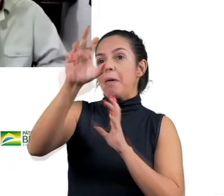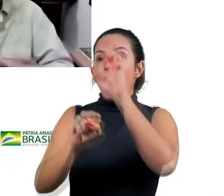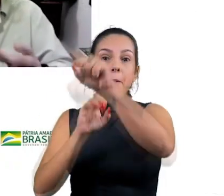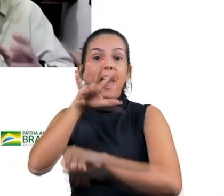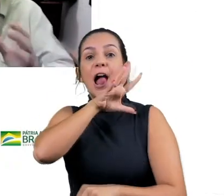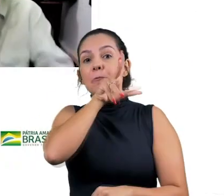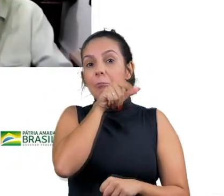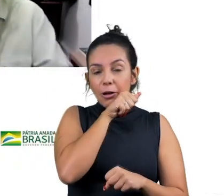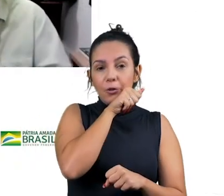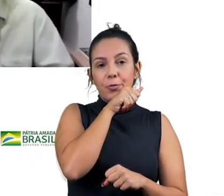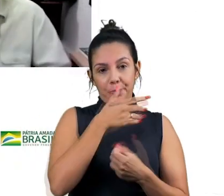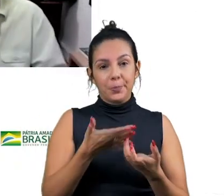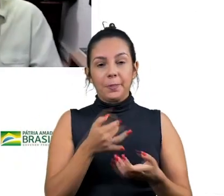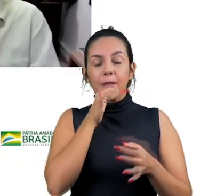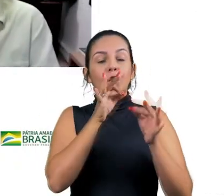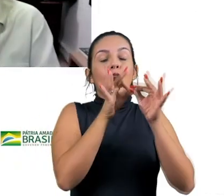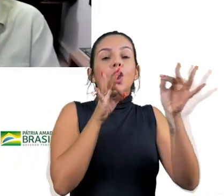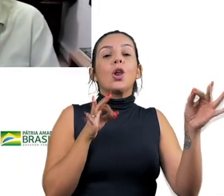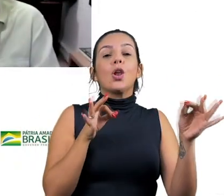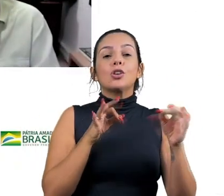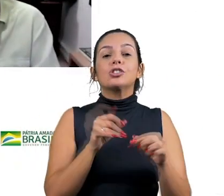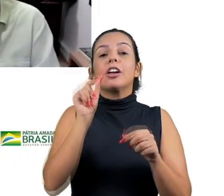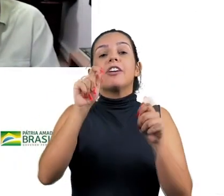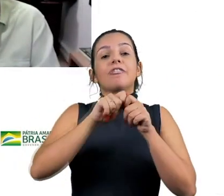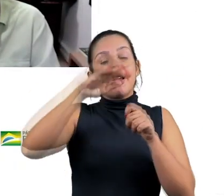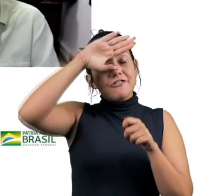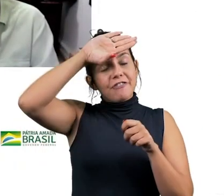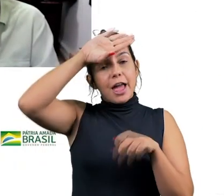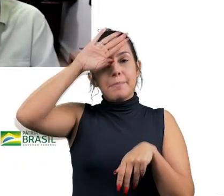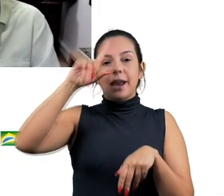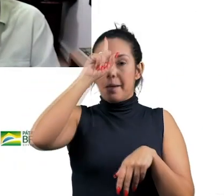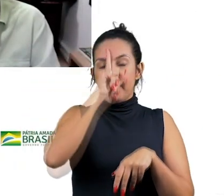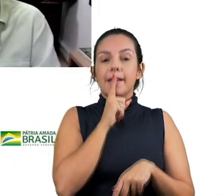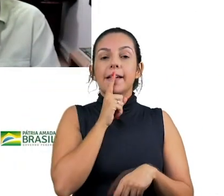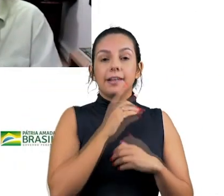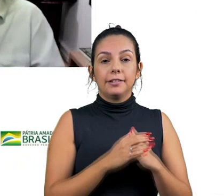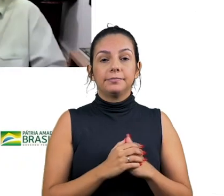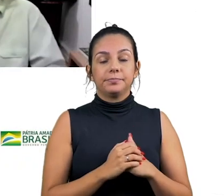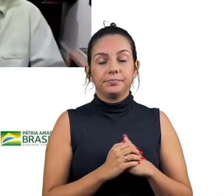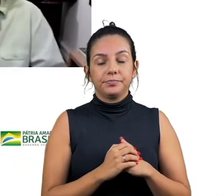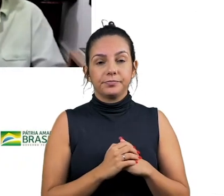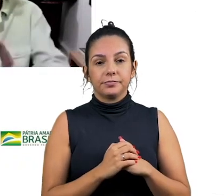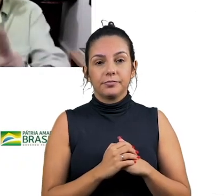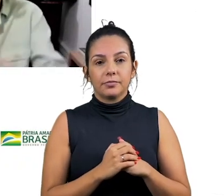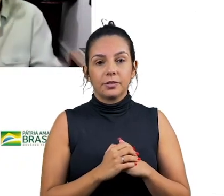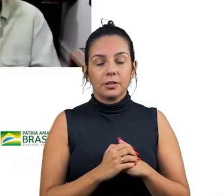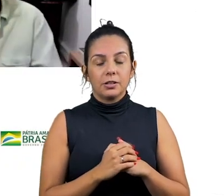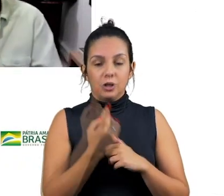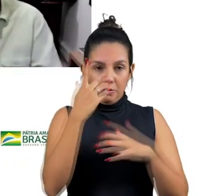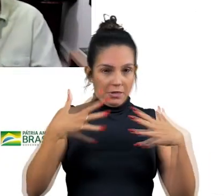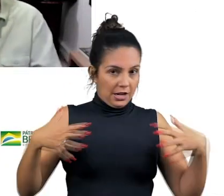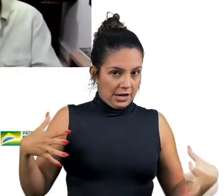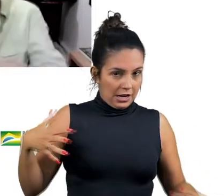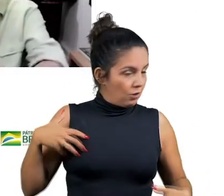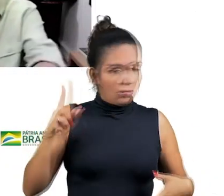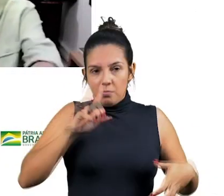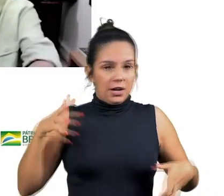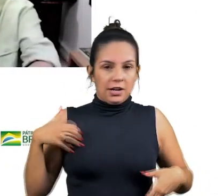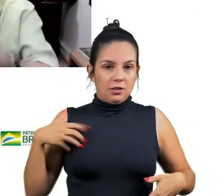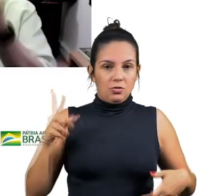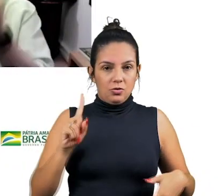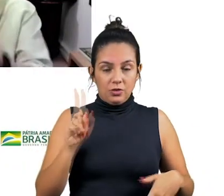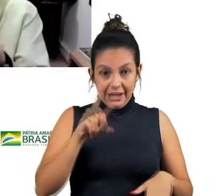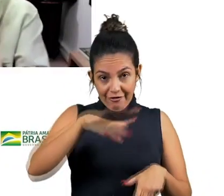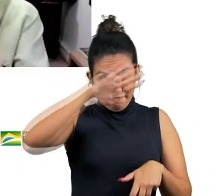Afonso. O que produz a febre amarela? Aí diz assim, não, é o macaco. Não, não é o macaco. O que